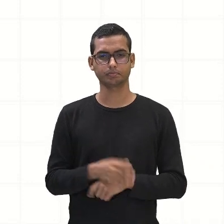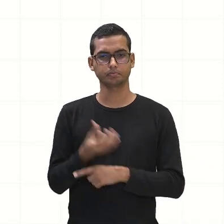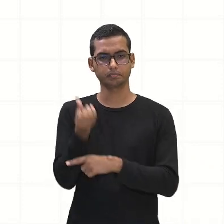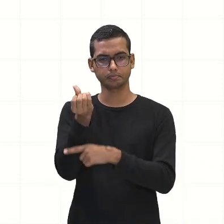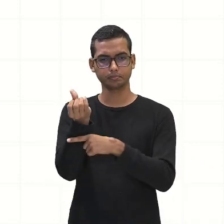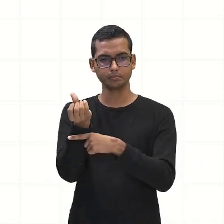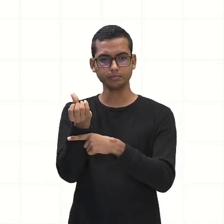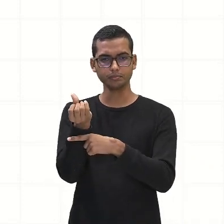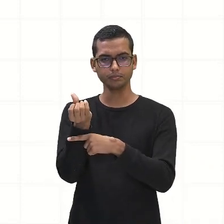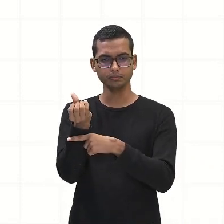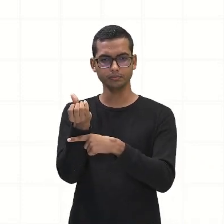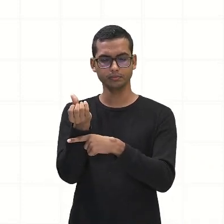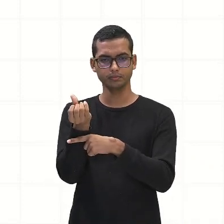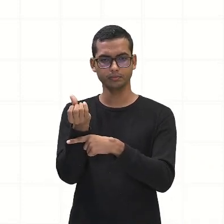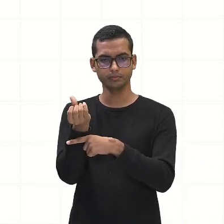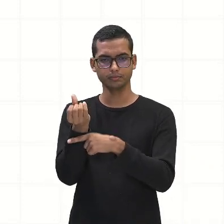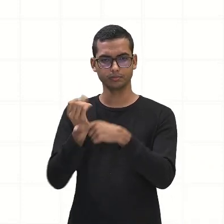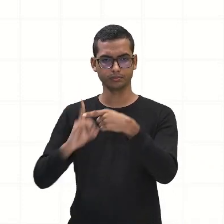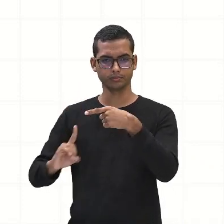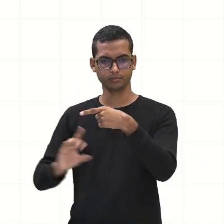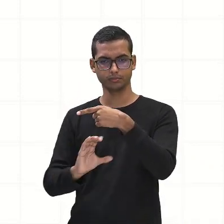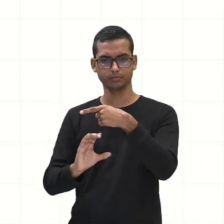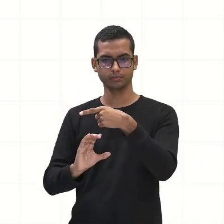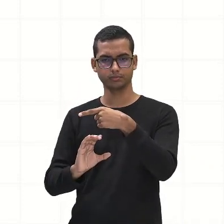DC, que eu vou chamar de DC, tá bom?